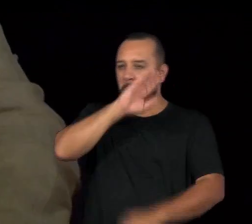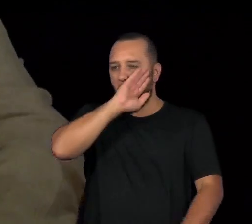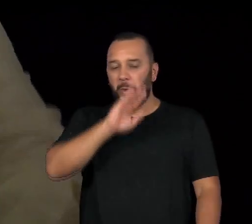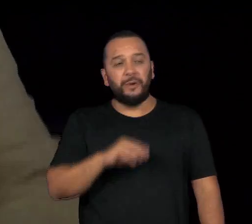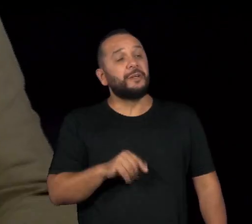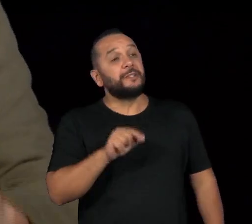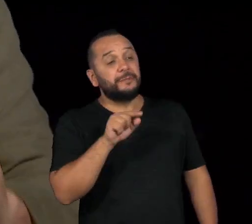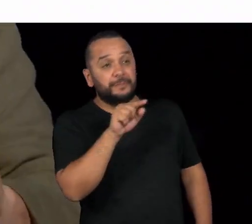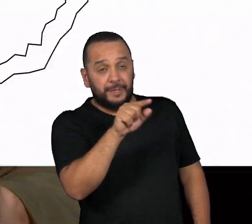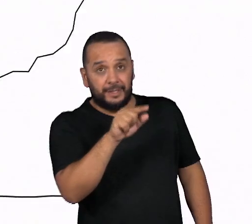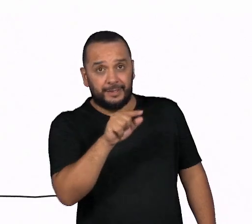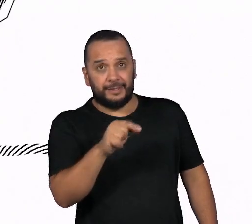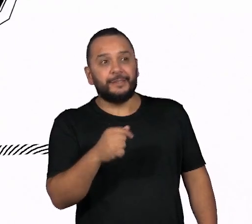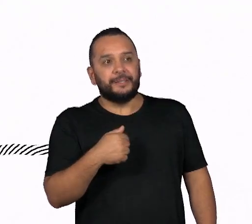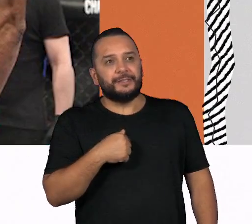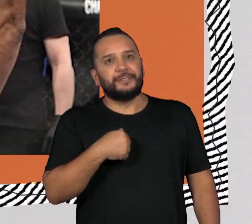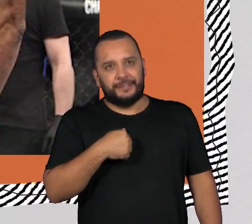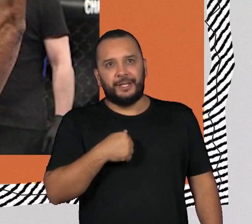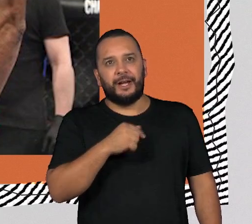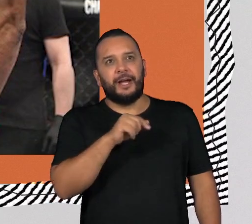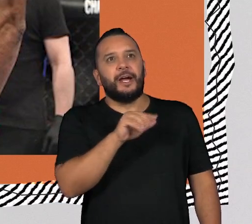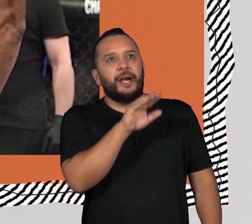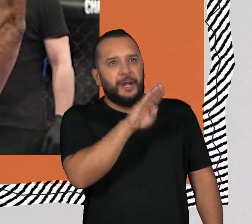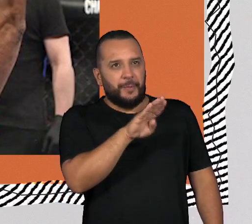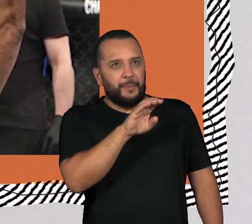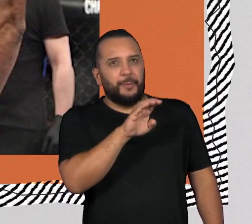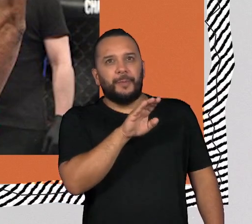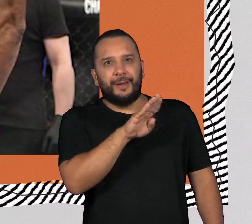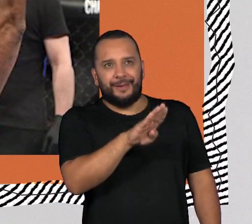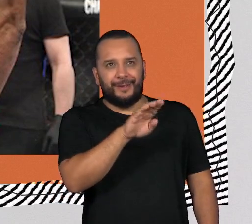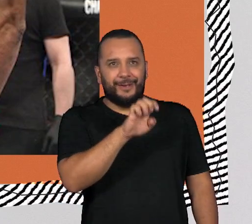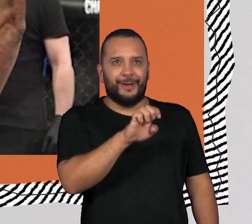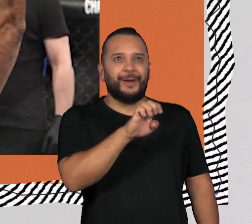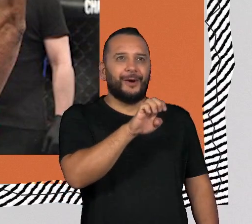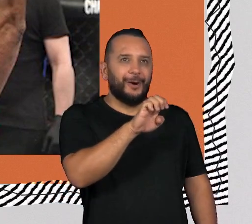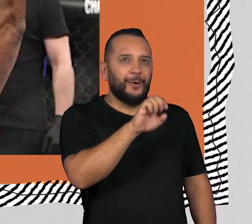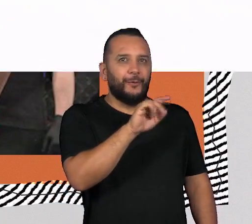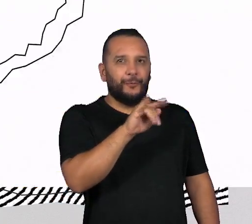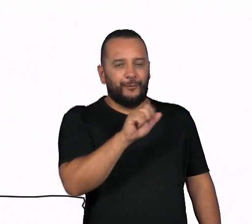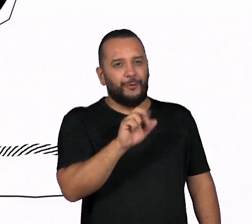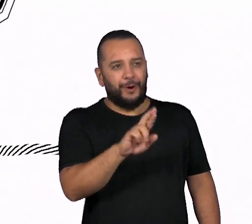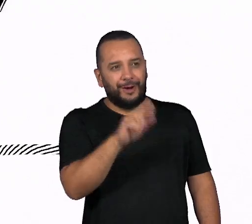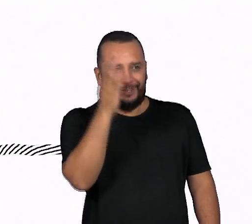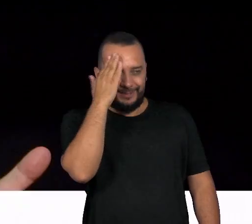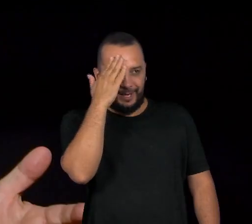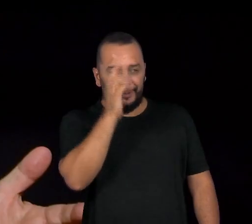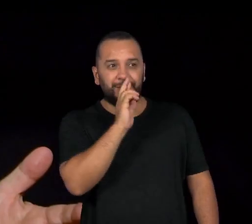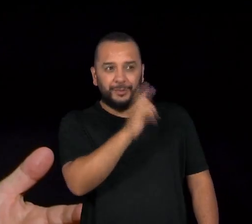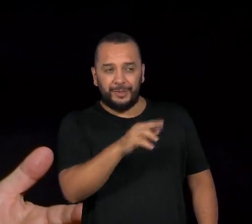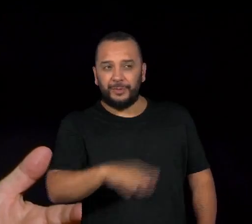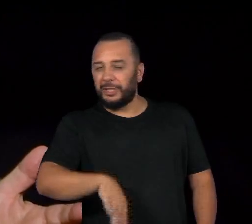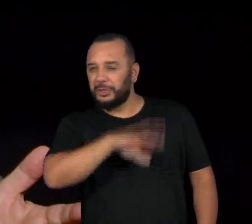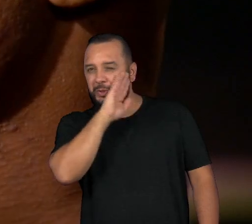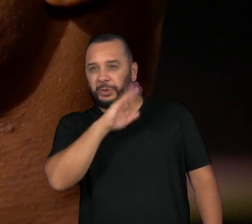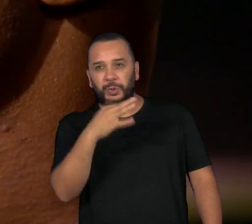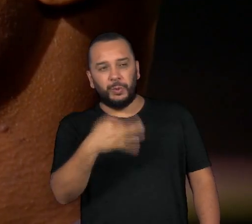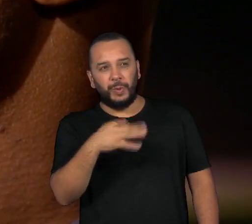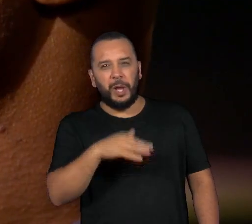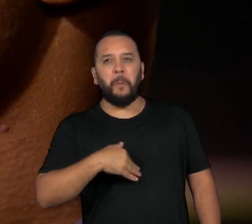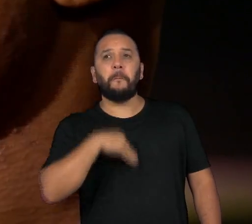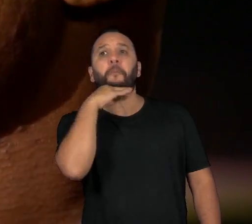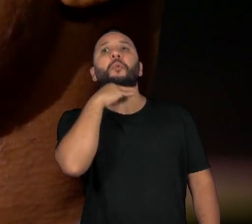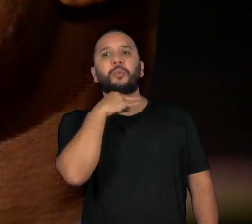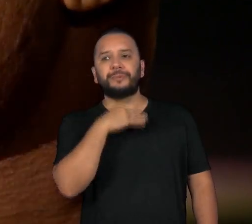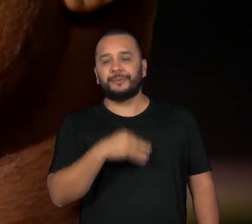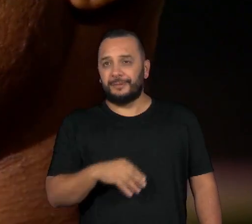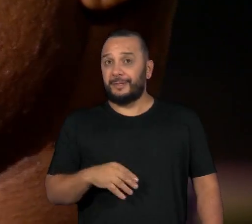mas talvez o Belfort saiba me responder. Olha só. Porque aquele chute eu acho que doeu em muita gente, né? Eu acho que